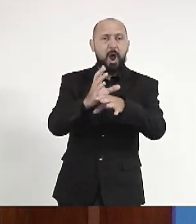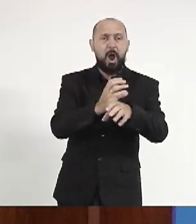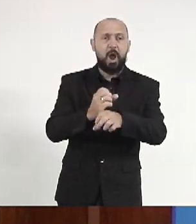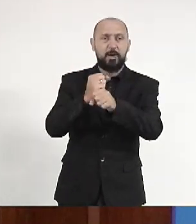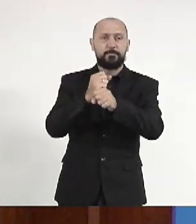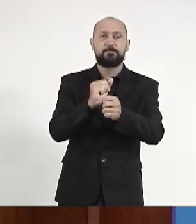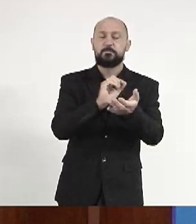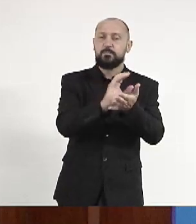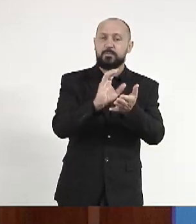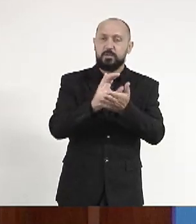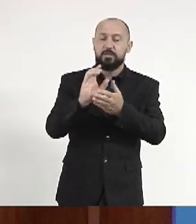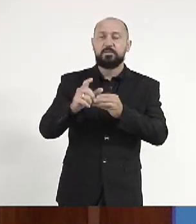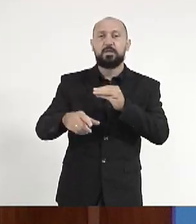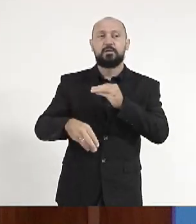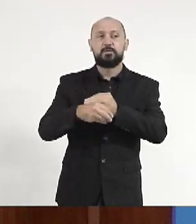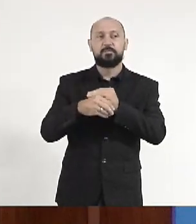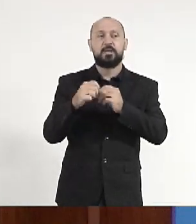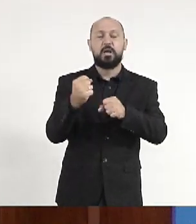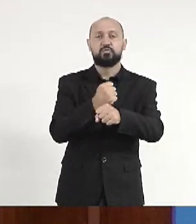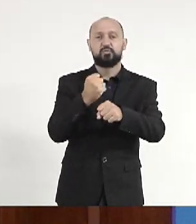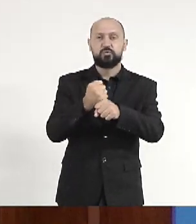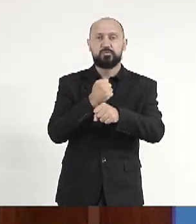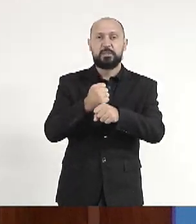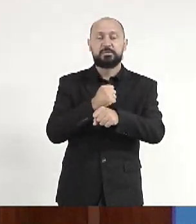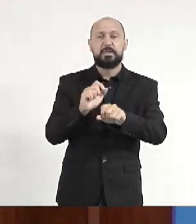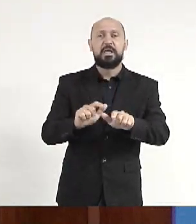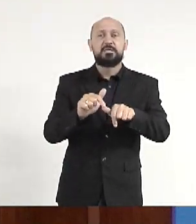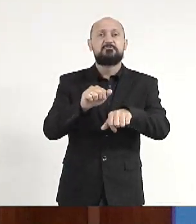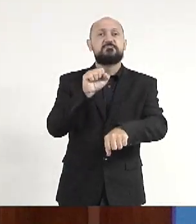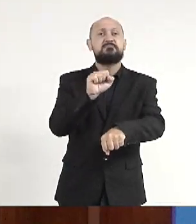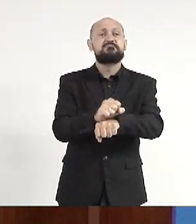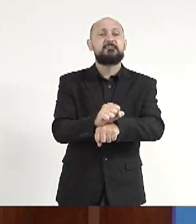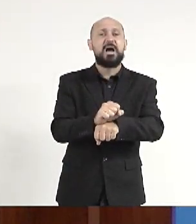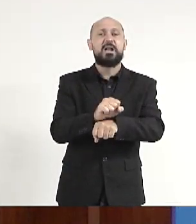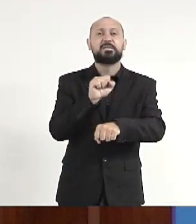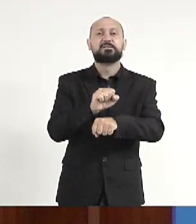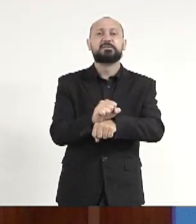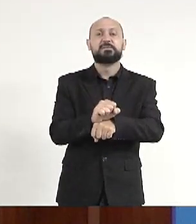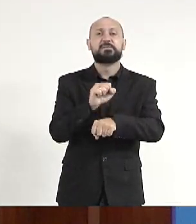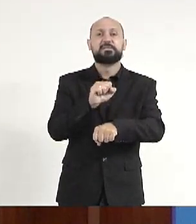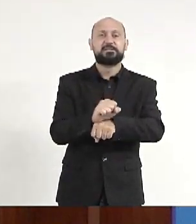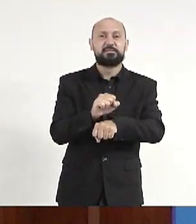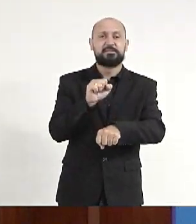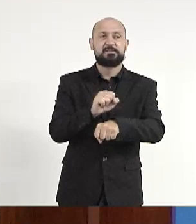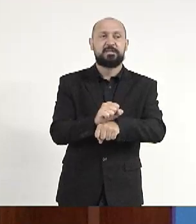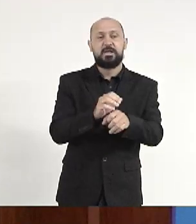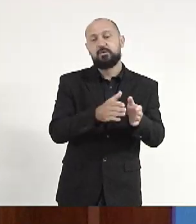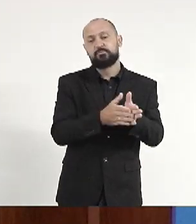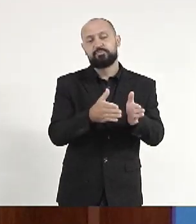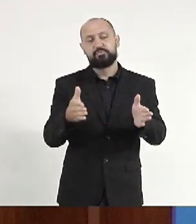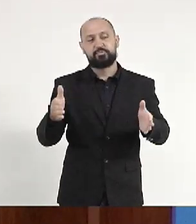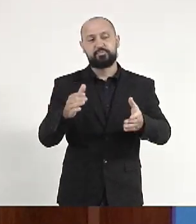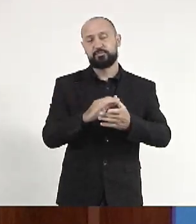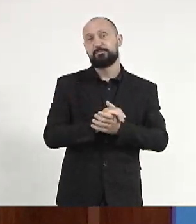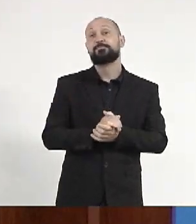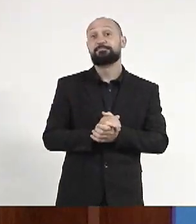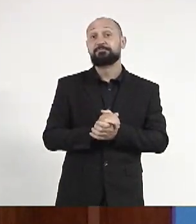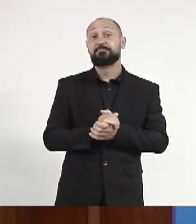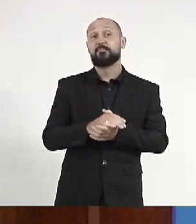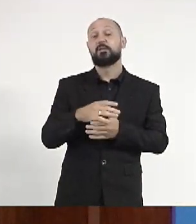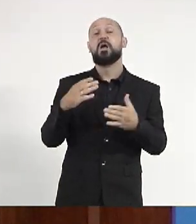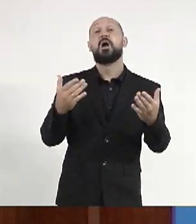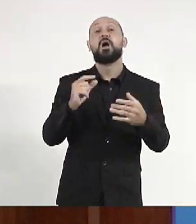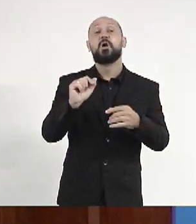orçamentários, os recursos, as emendas, as obras, as ações, ficam todas paralisadas durante todo esse período.